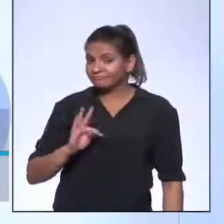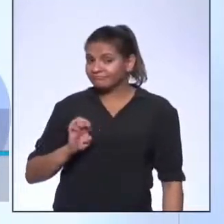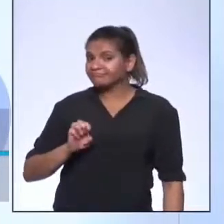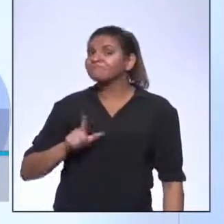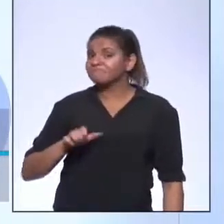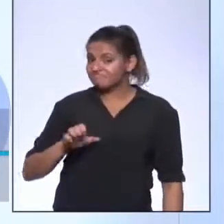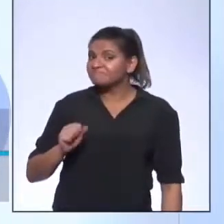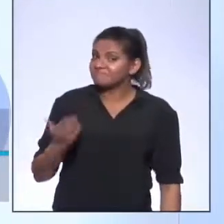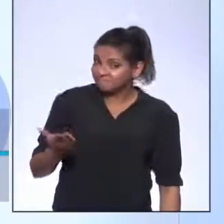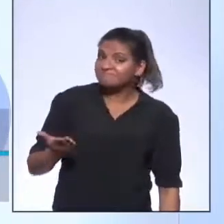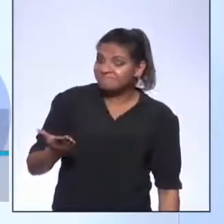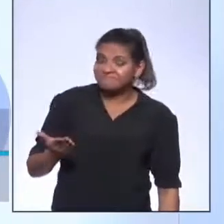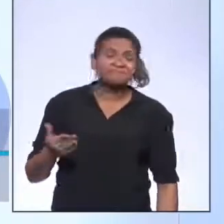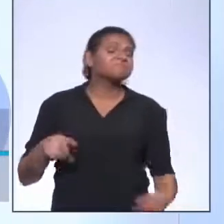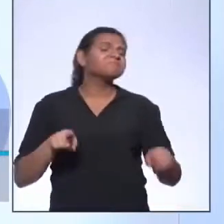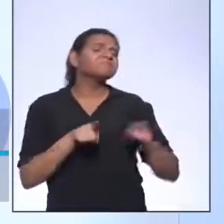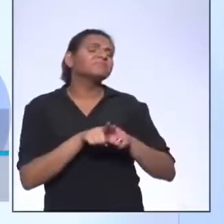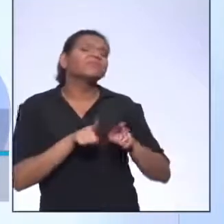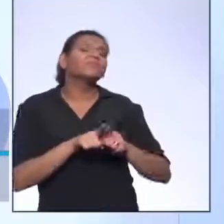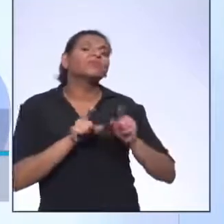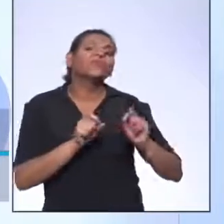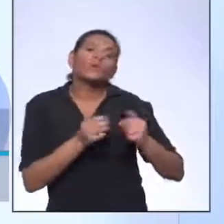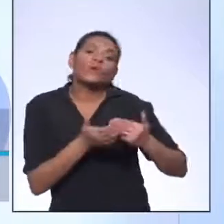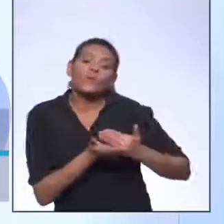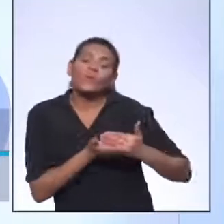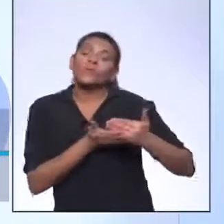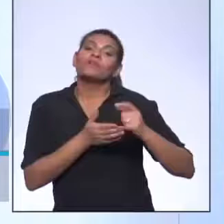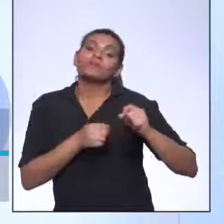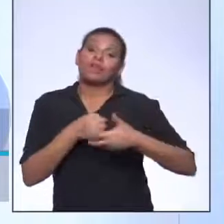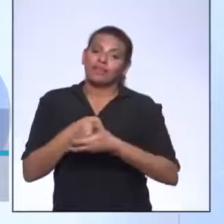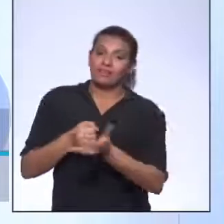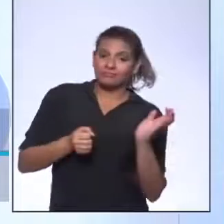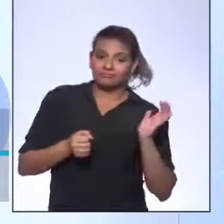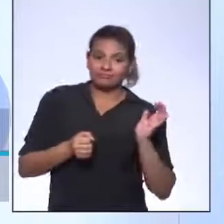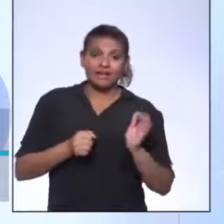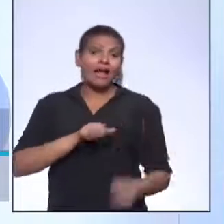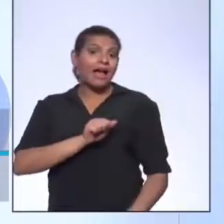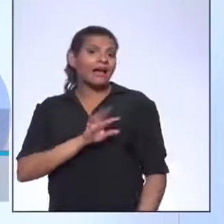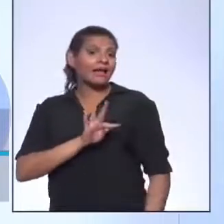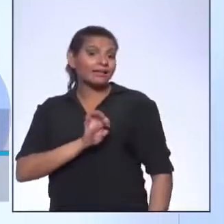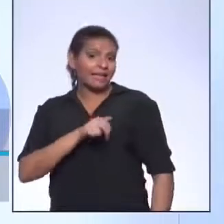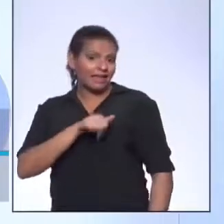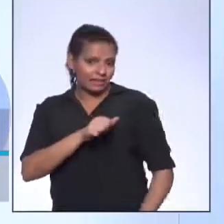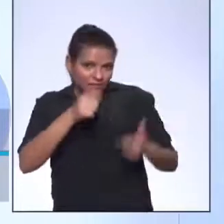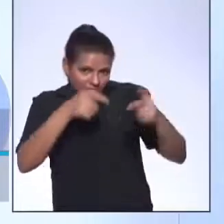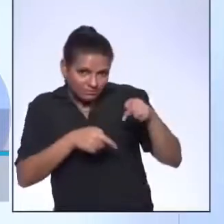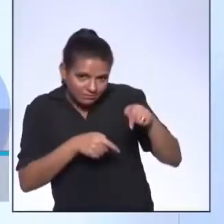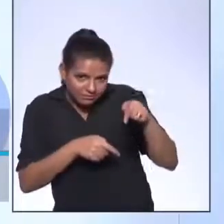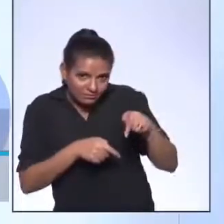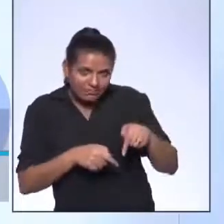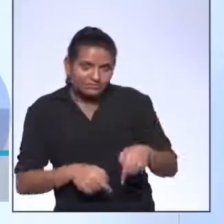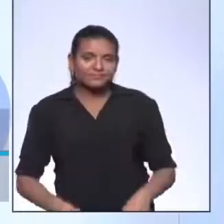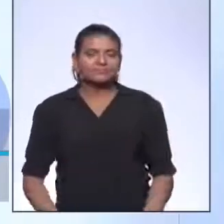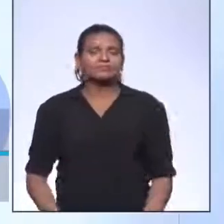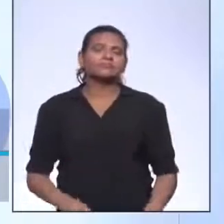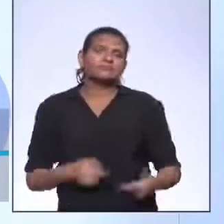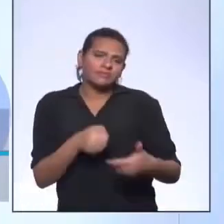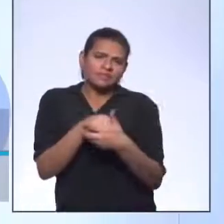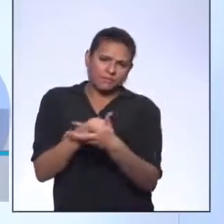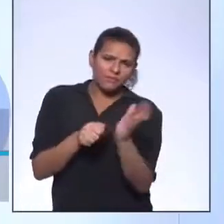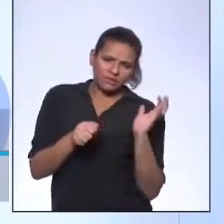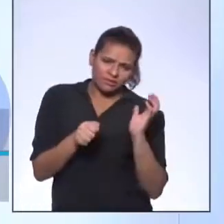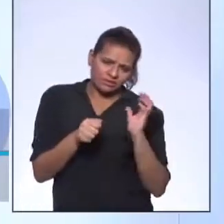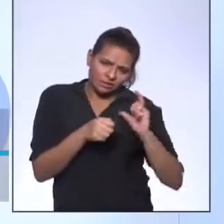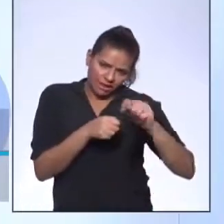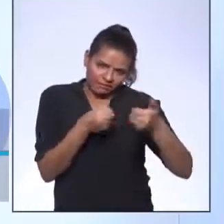que nós chamamos hoje de democracia. Nós vamos falar mais sobre a democracia também aí nos próximos assuntos. Essa